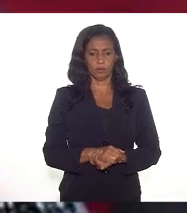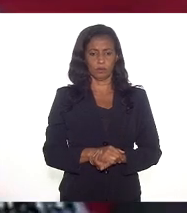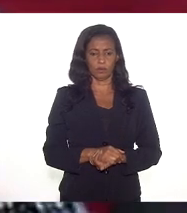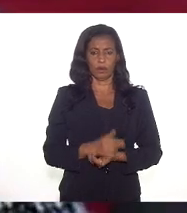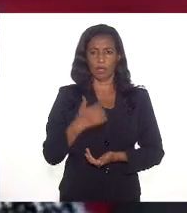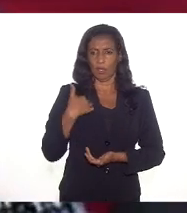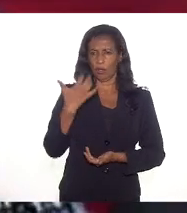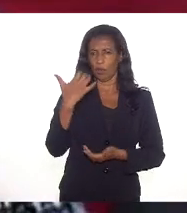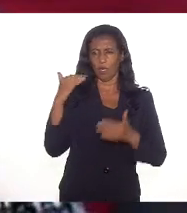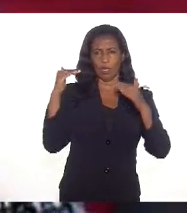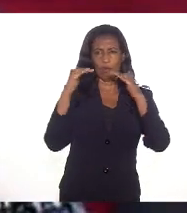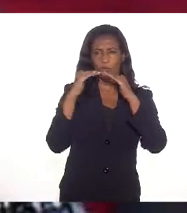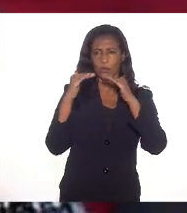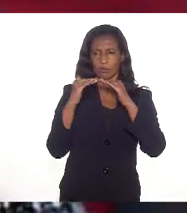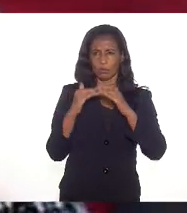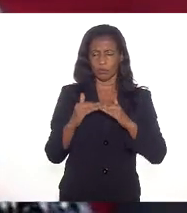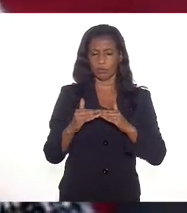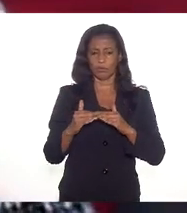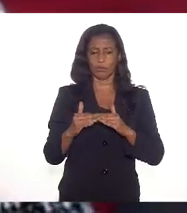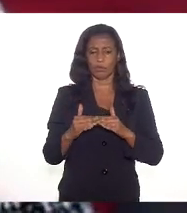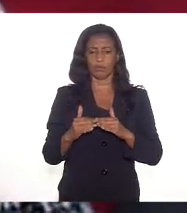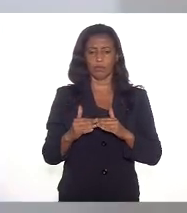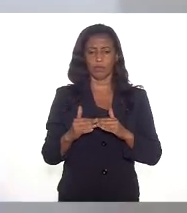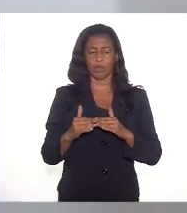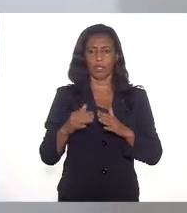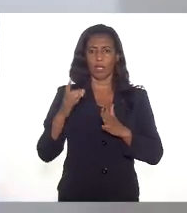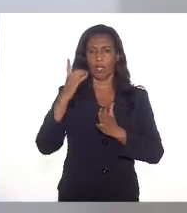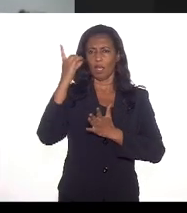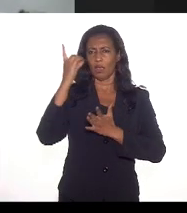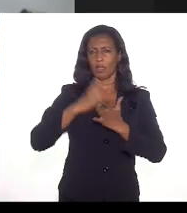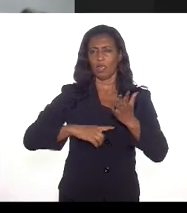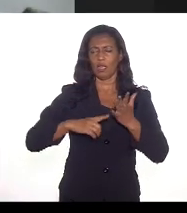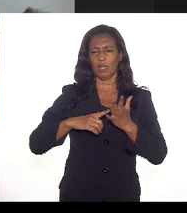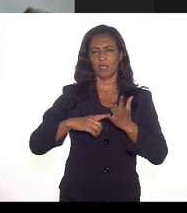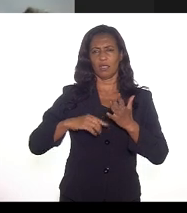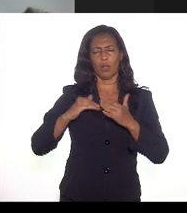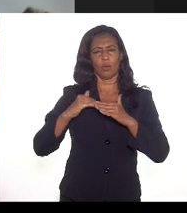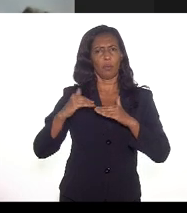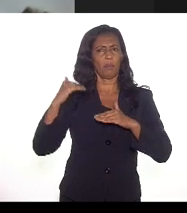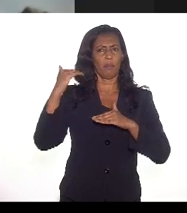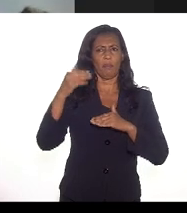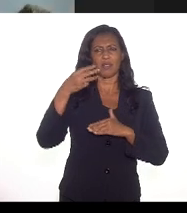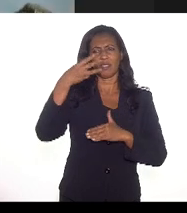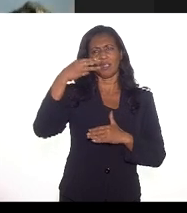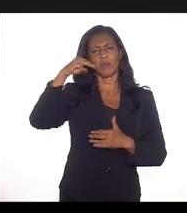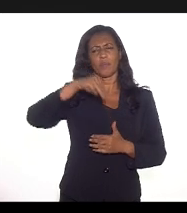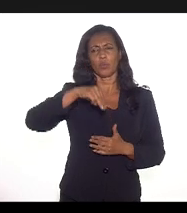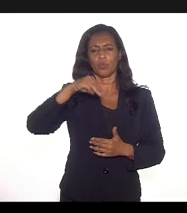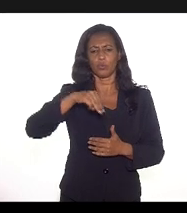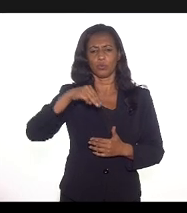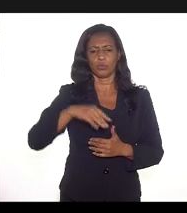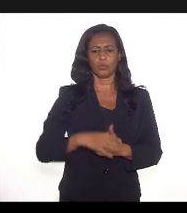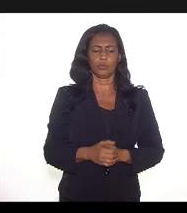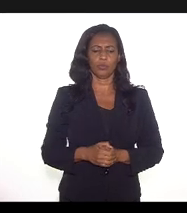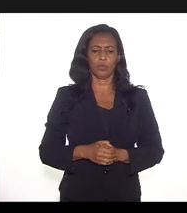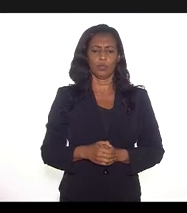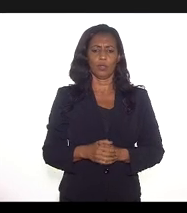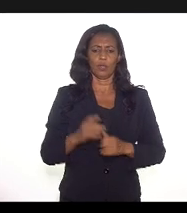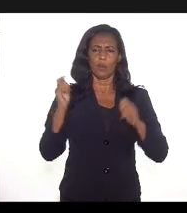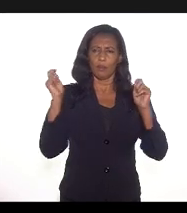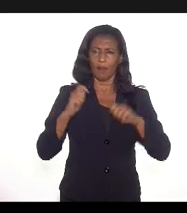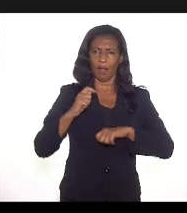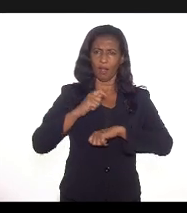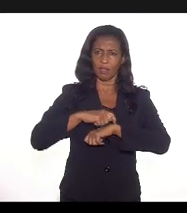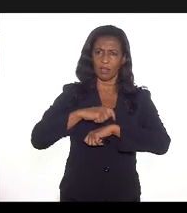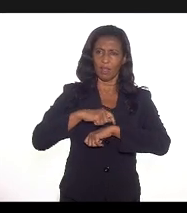fazer um acordo de procedimento aqui, que a declaração de voto não ultrapassasse 3 minutos, para a gente poder